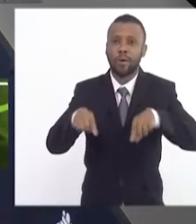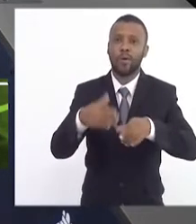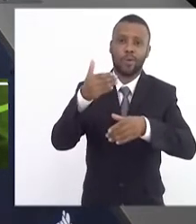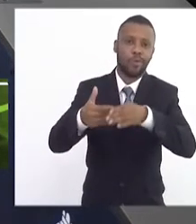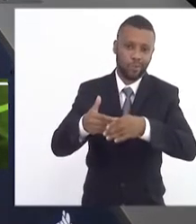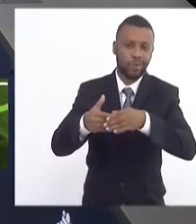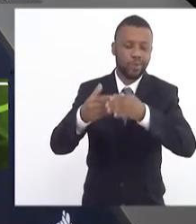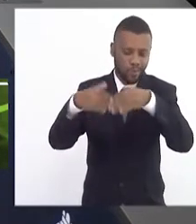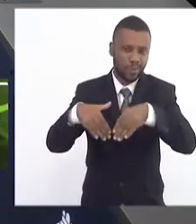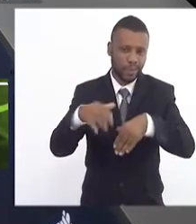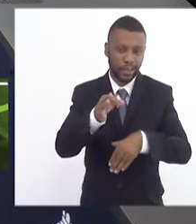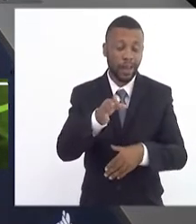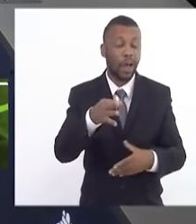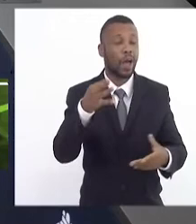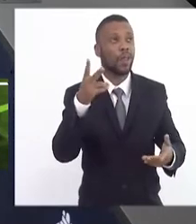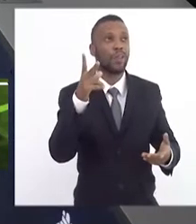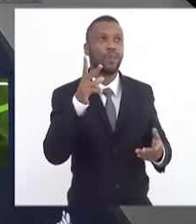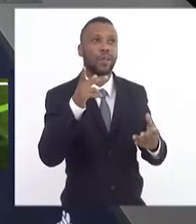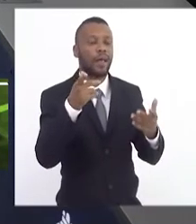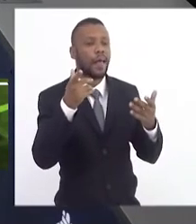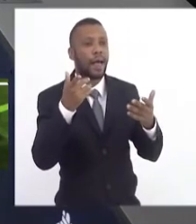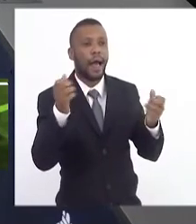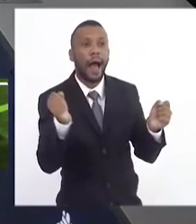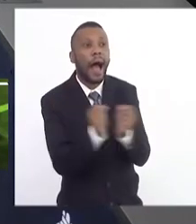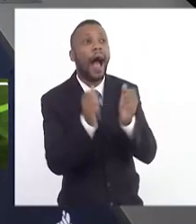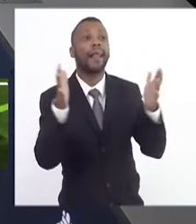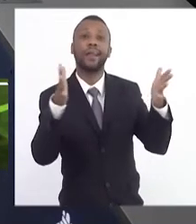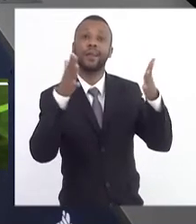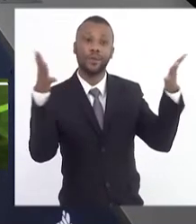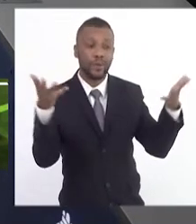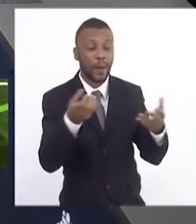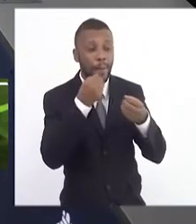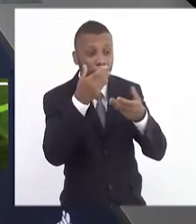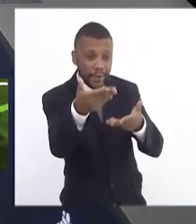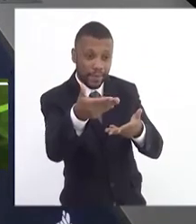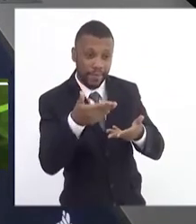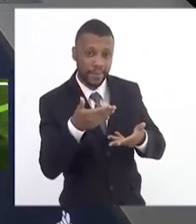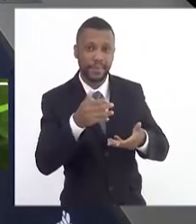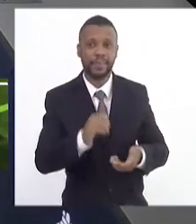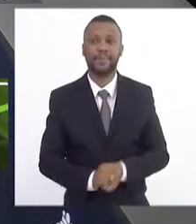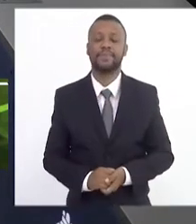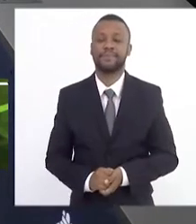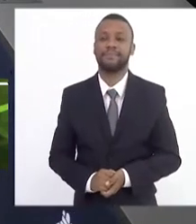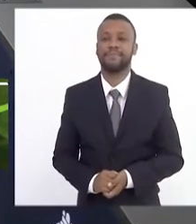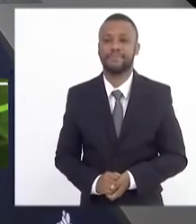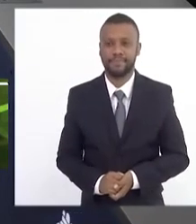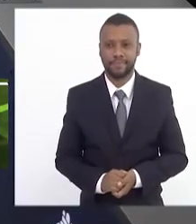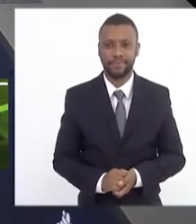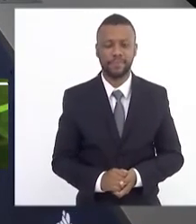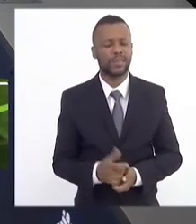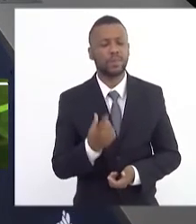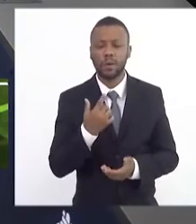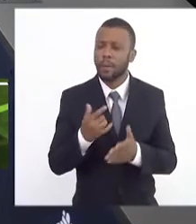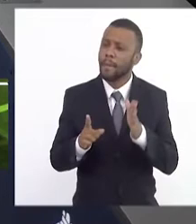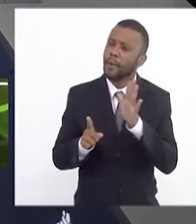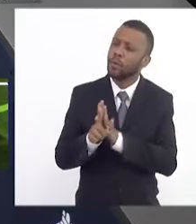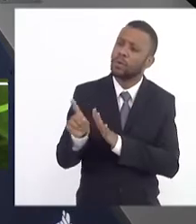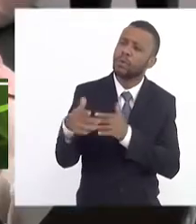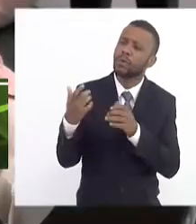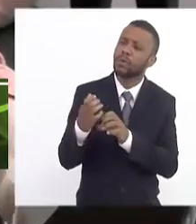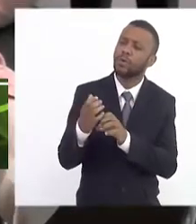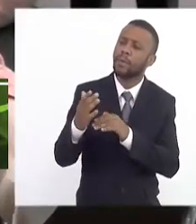da casa. Aleluia! Há 11 anos. Aleluia! Seja bem-vinda. Qual é a sua profissão? Sou engenheira